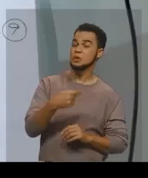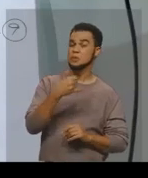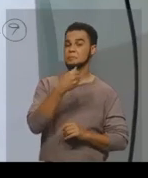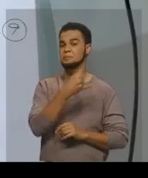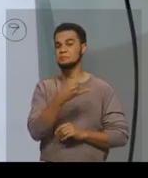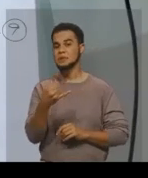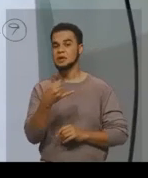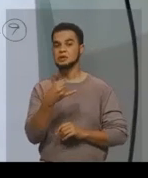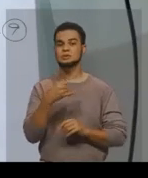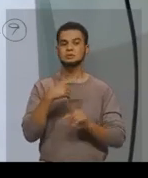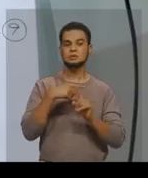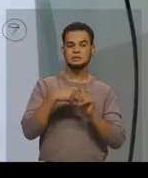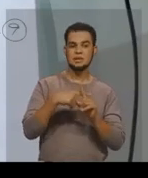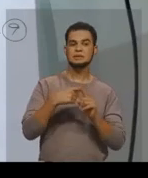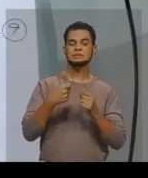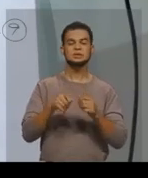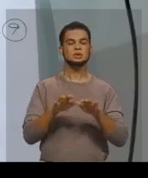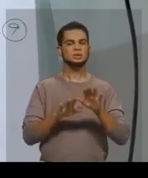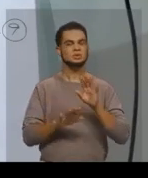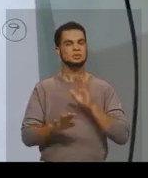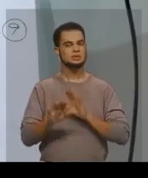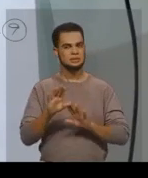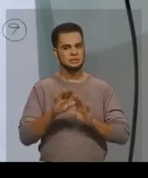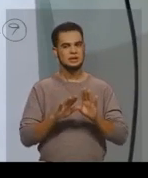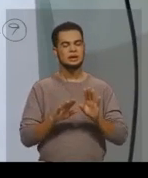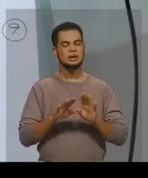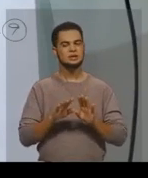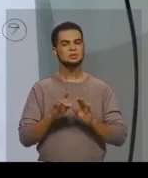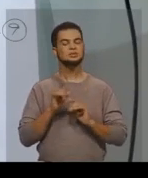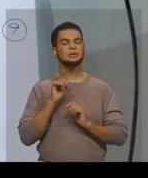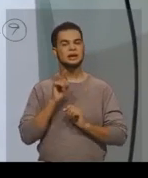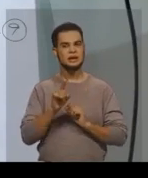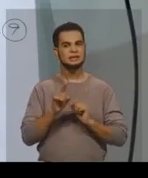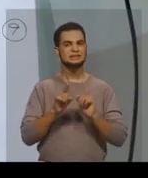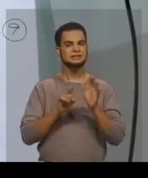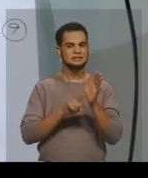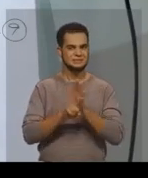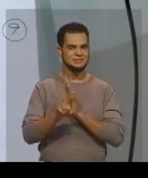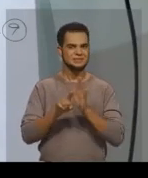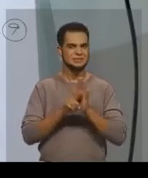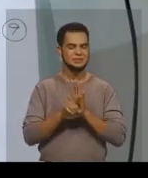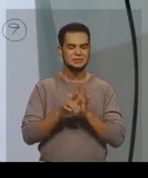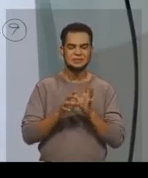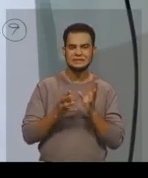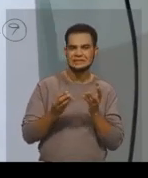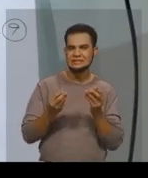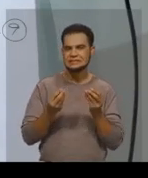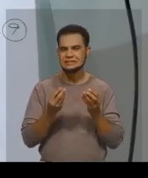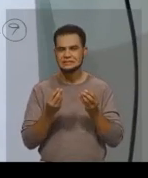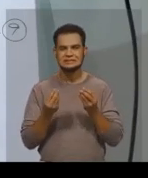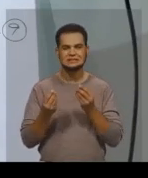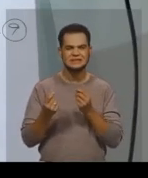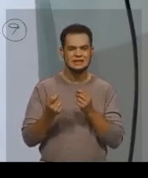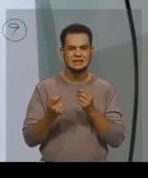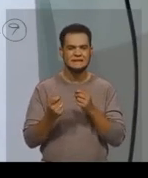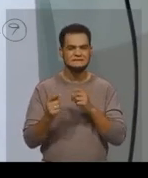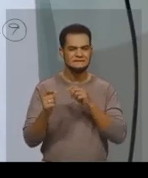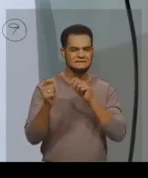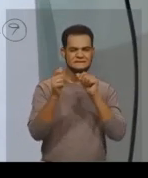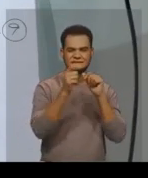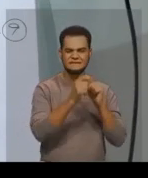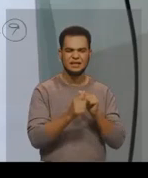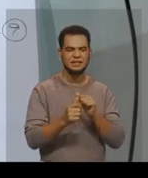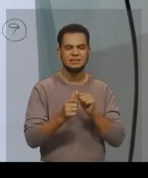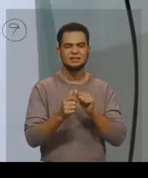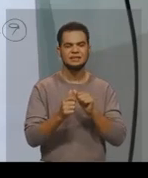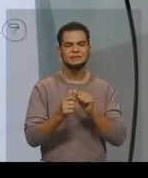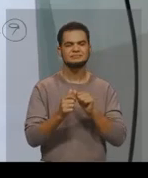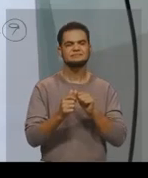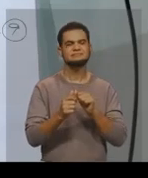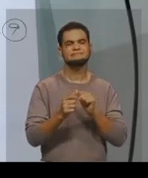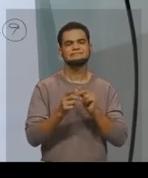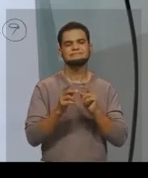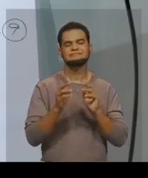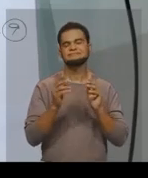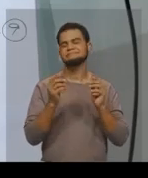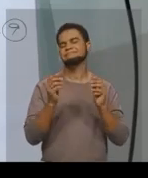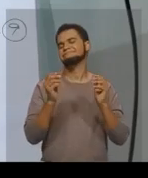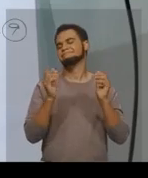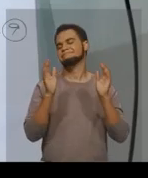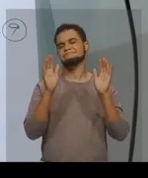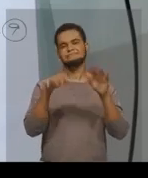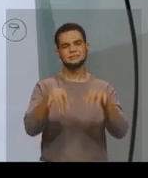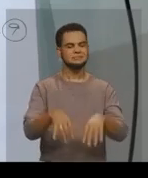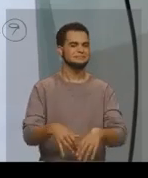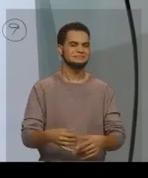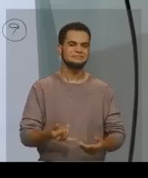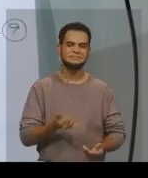cuidado. Esses aqui são as pegadinhas. Que a gente vai empolgando. Não, corta. Isso aqui, se